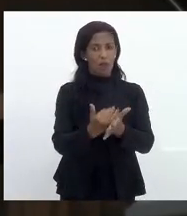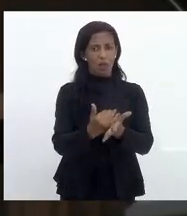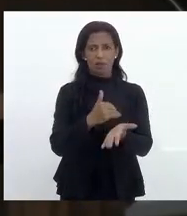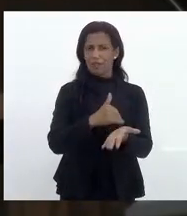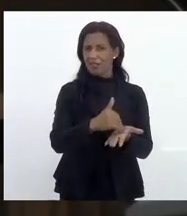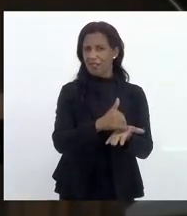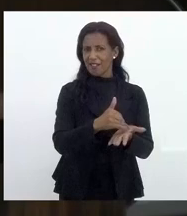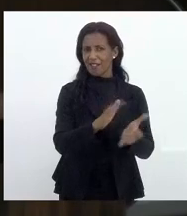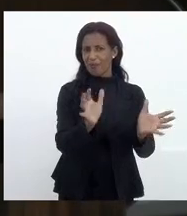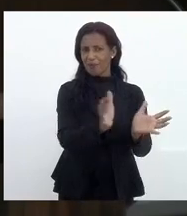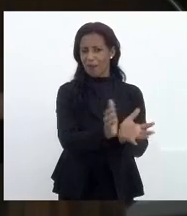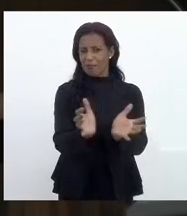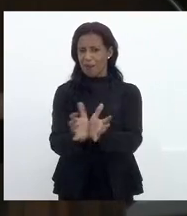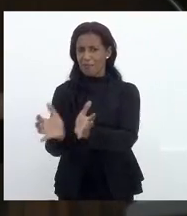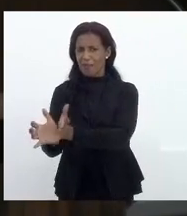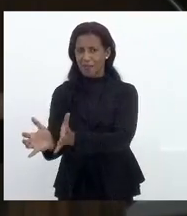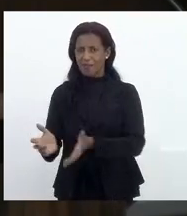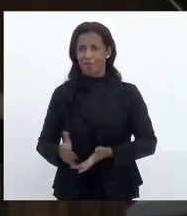secretarias